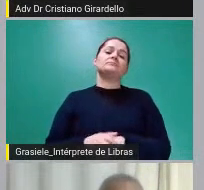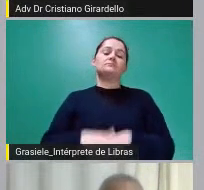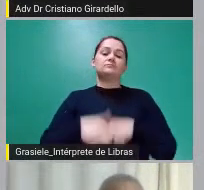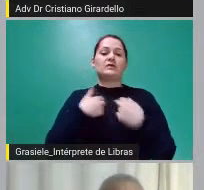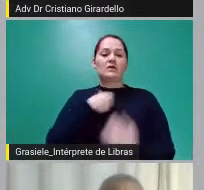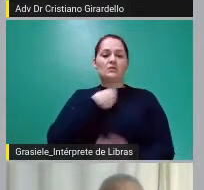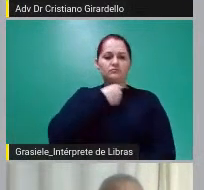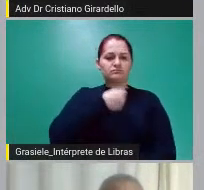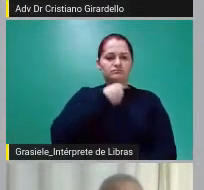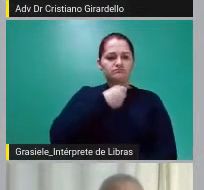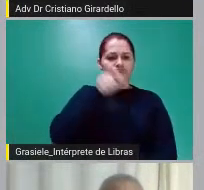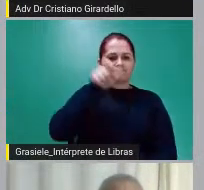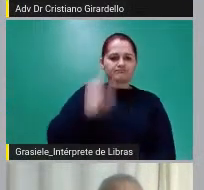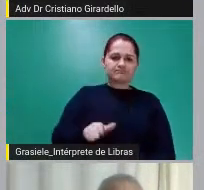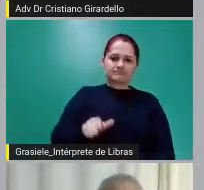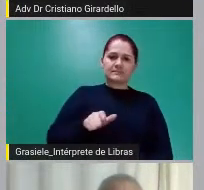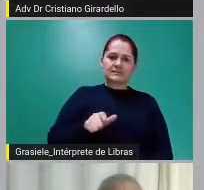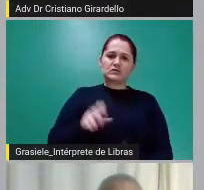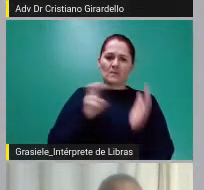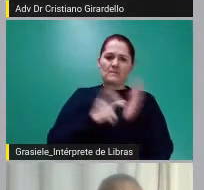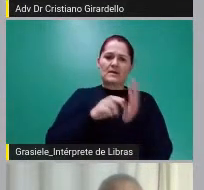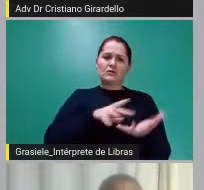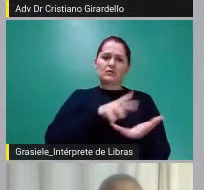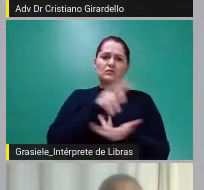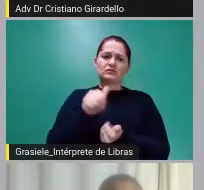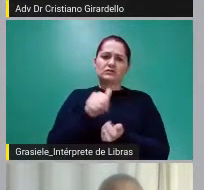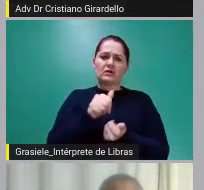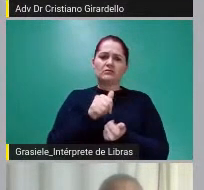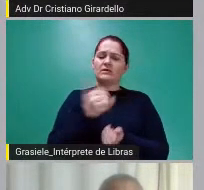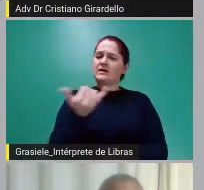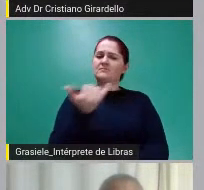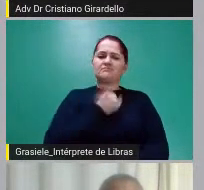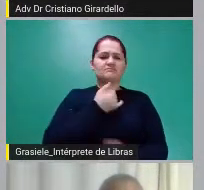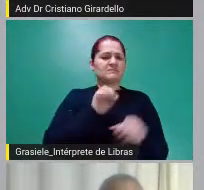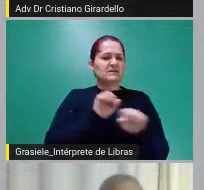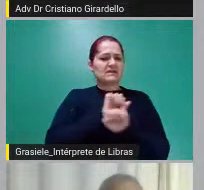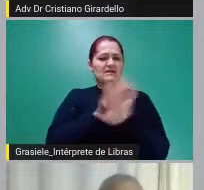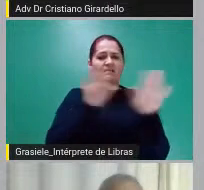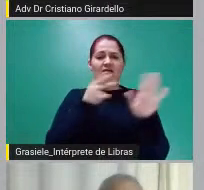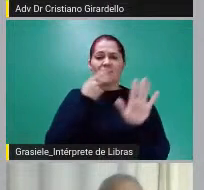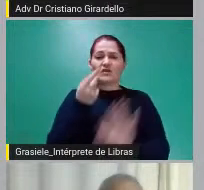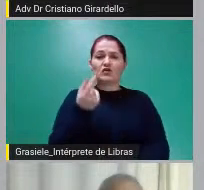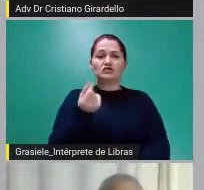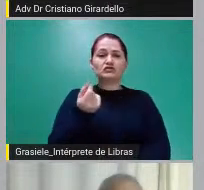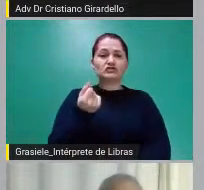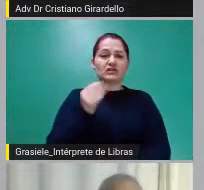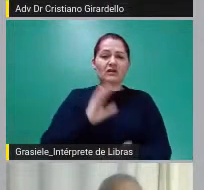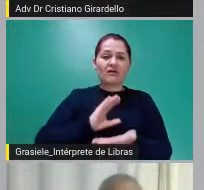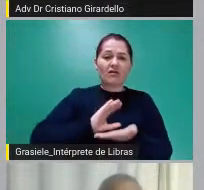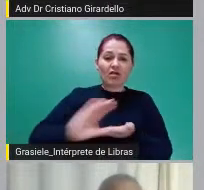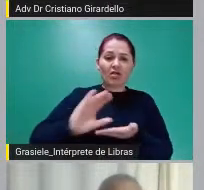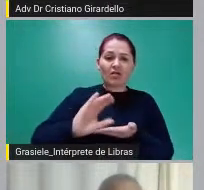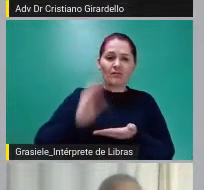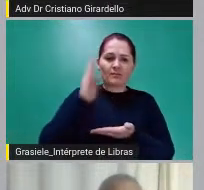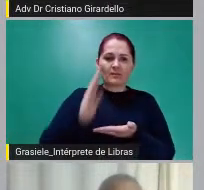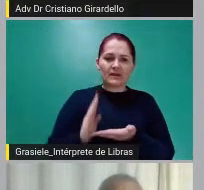Banco Mundial, ele me falou claramente, olha, esqueça, esse dinheiro que está vindo aqui não é para nada